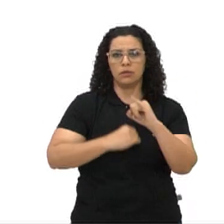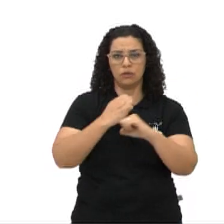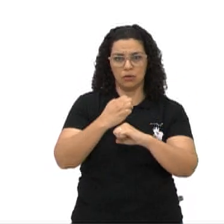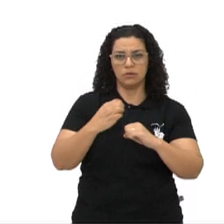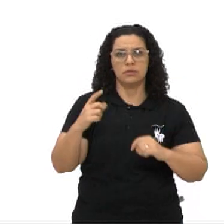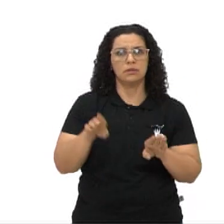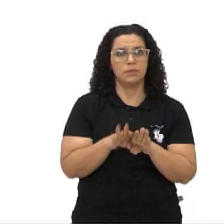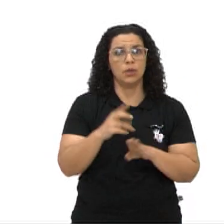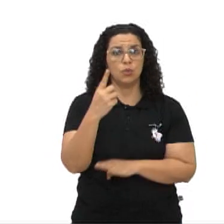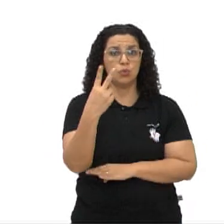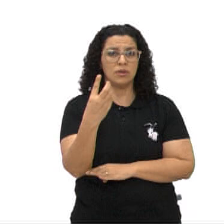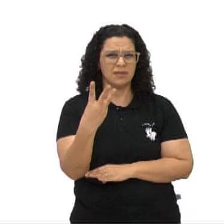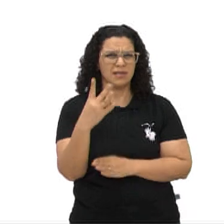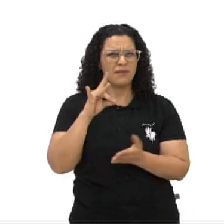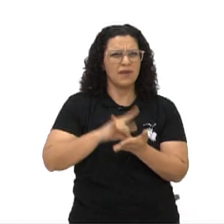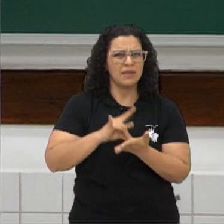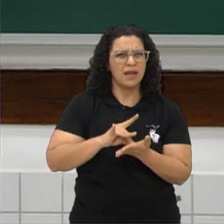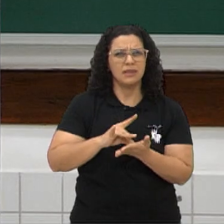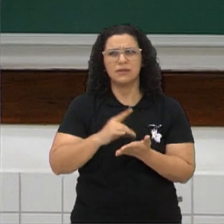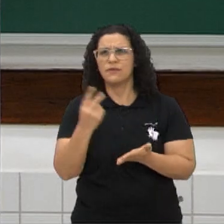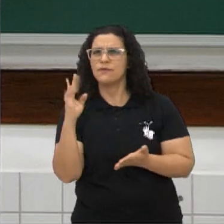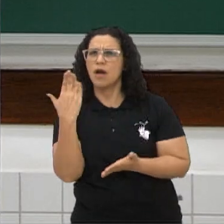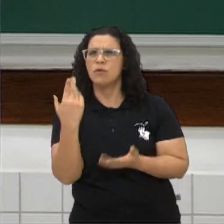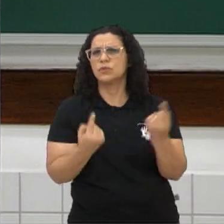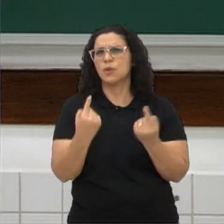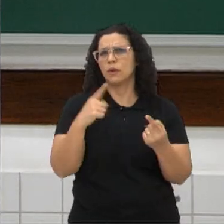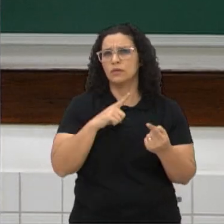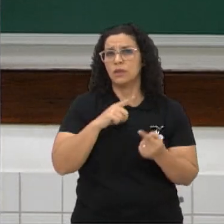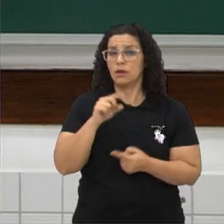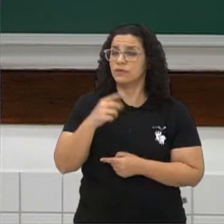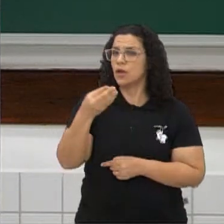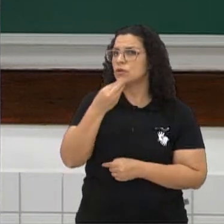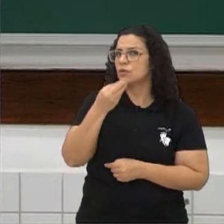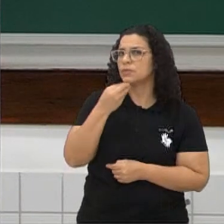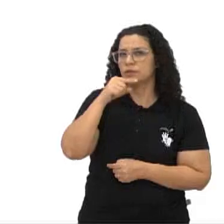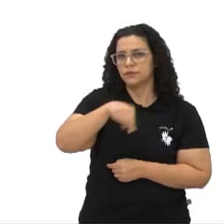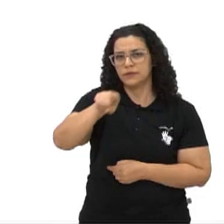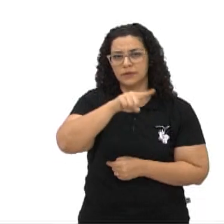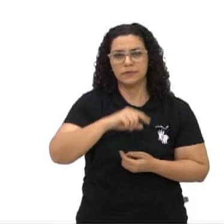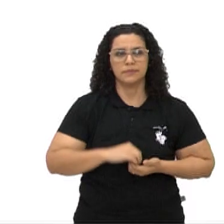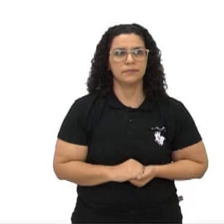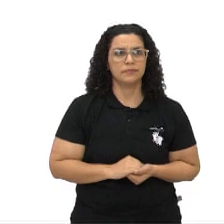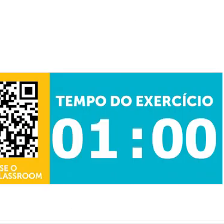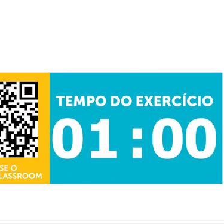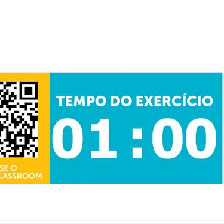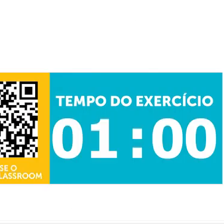saber, a 1, 2 e 3, qual é a correta? Agora é a chance de vocês.